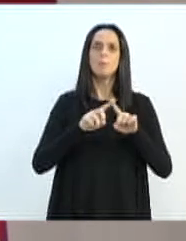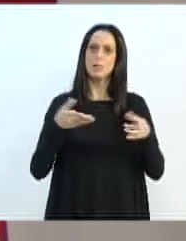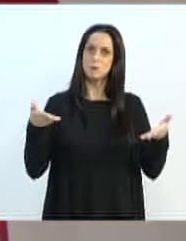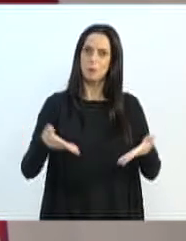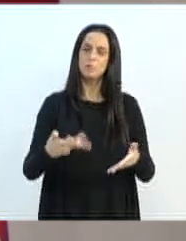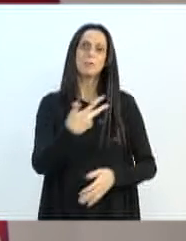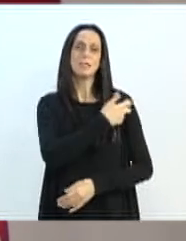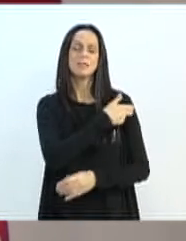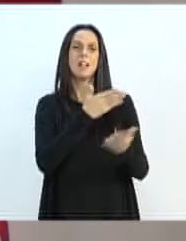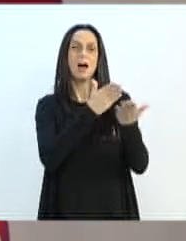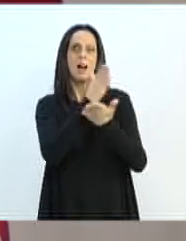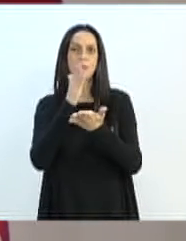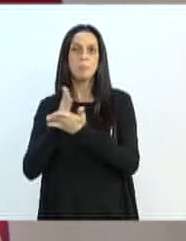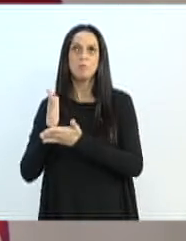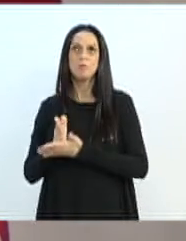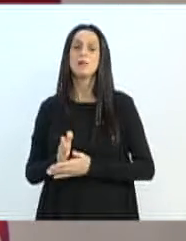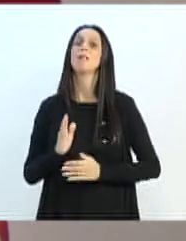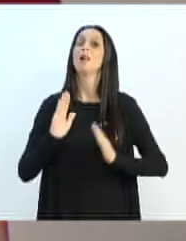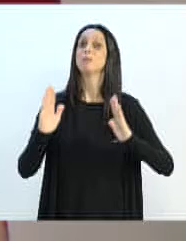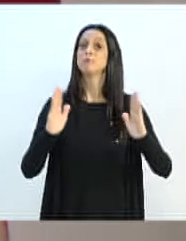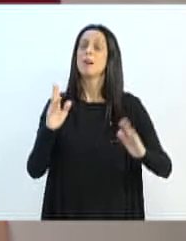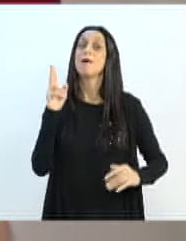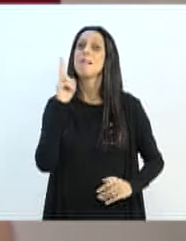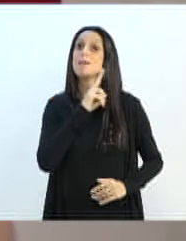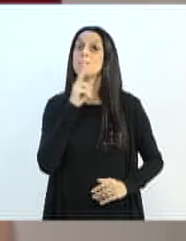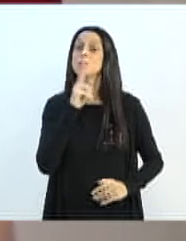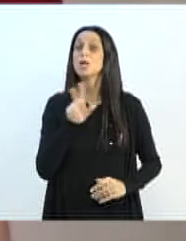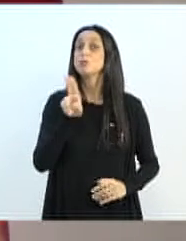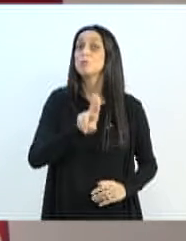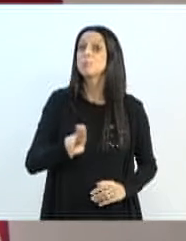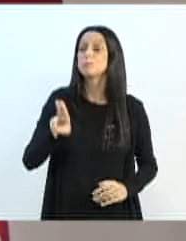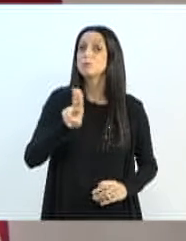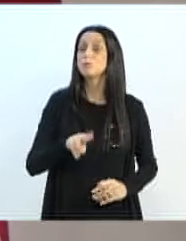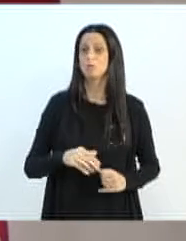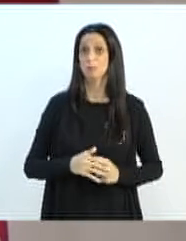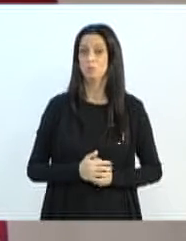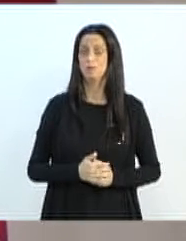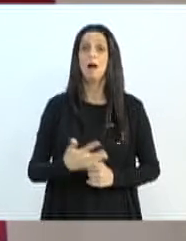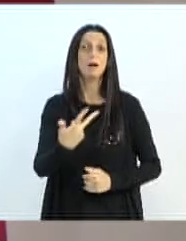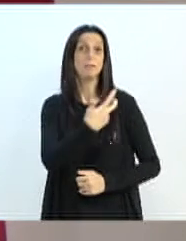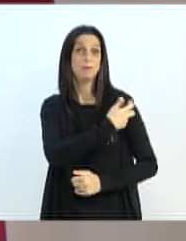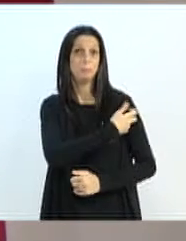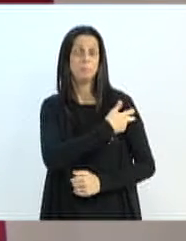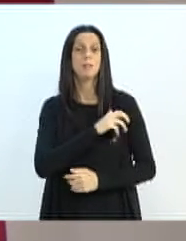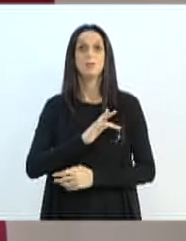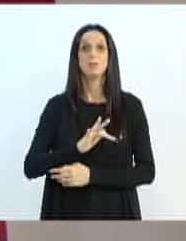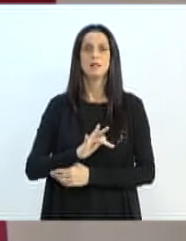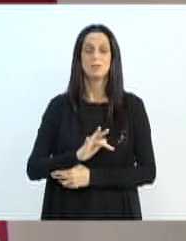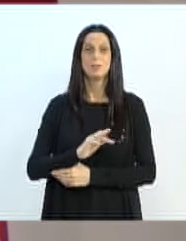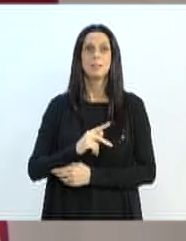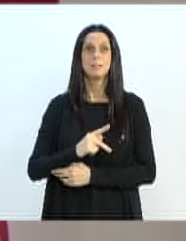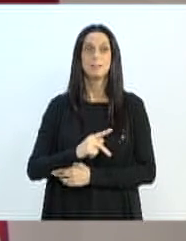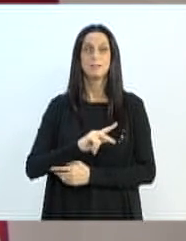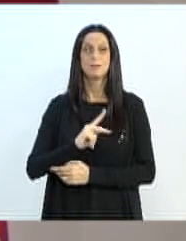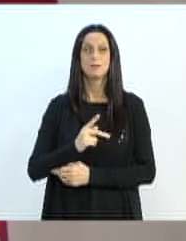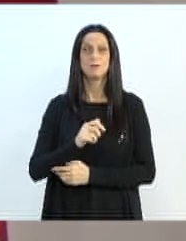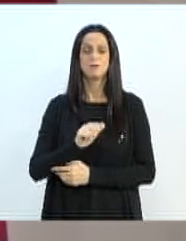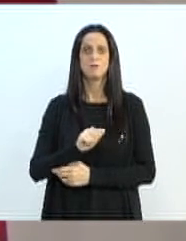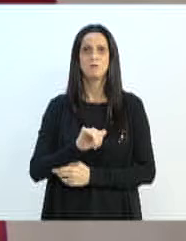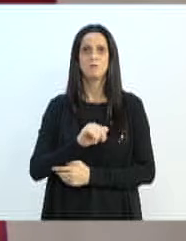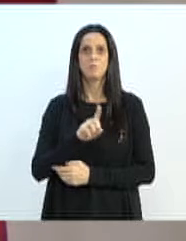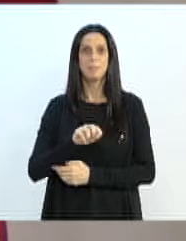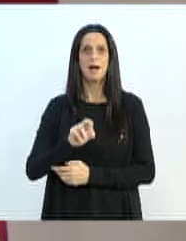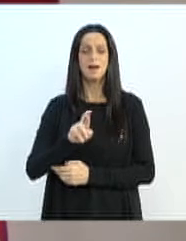no Brasil estão em caráter emergencial de uso. E a própria vacina Pfizer, que foi, aliás, que é